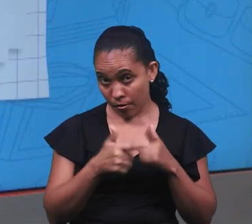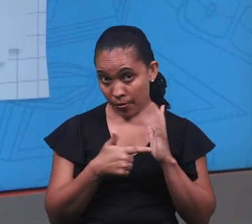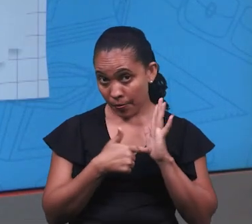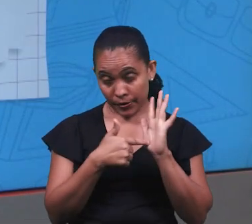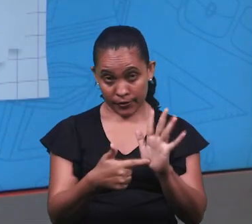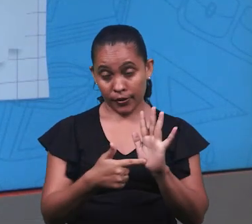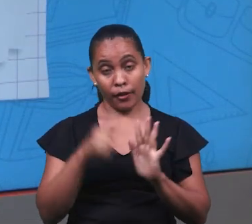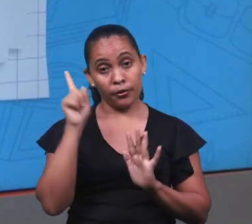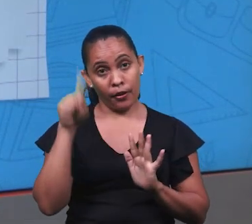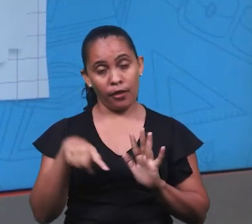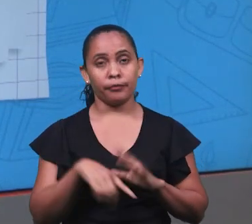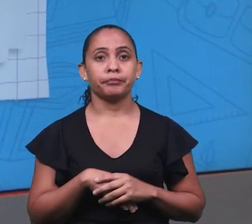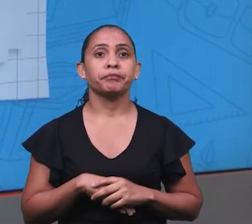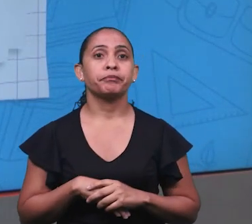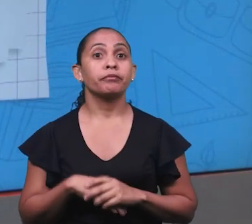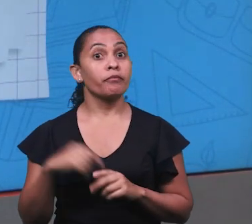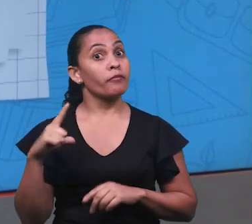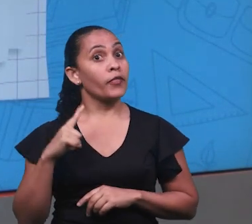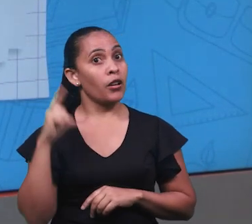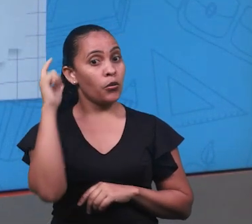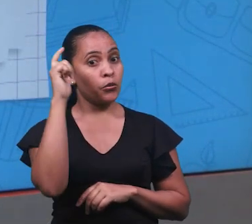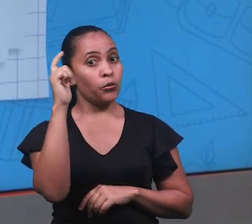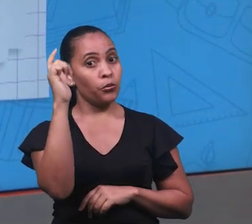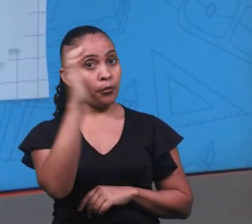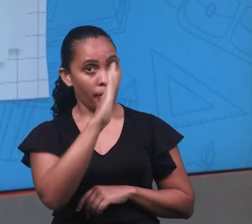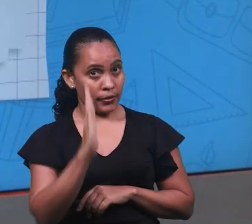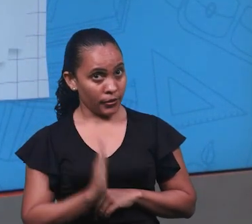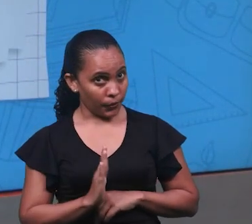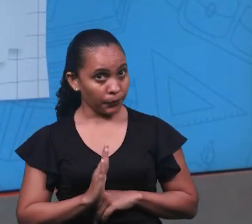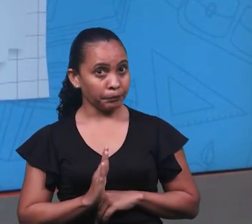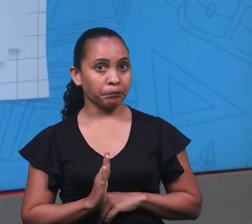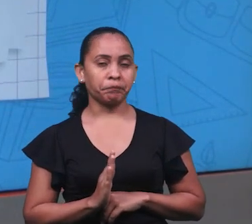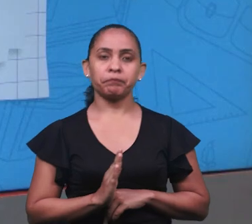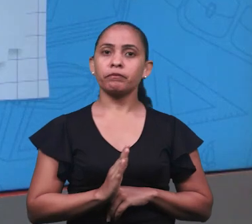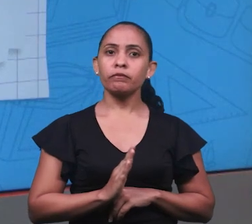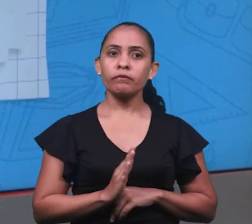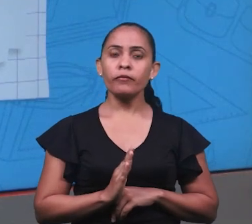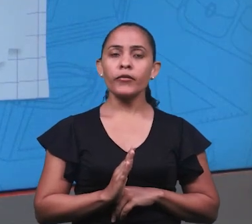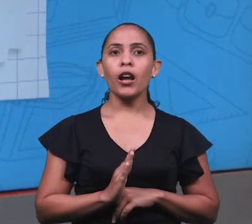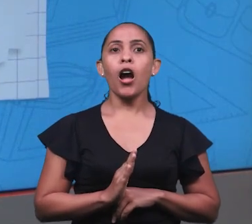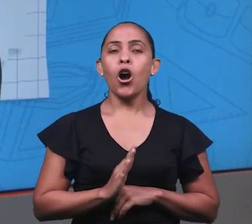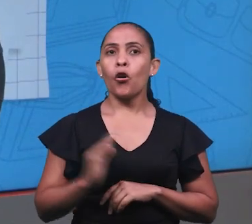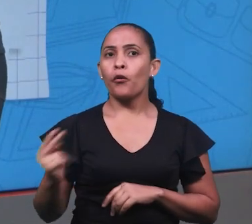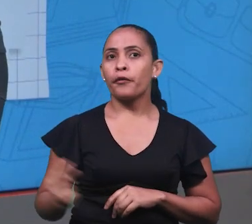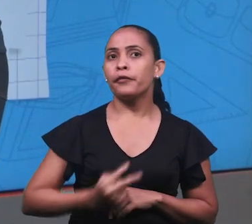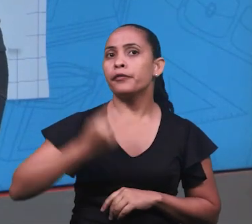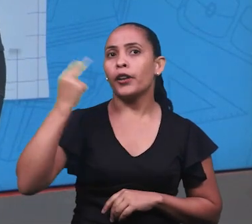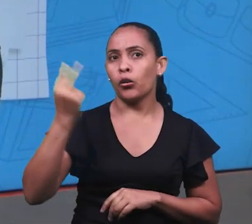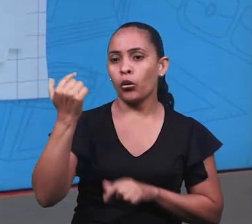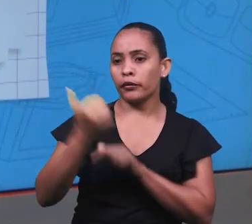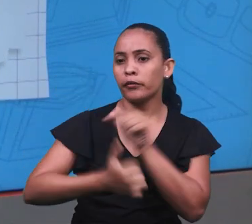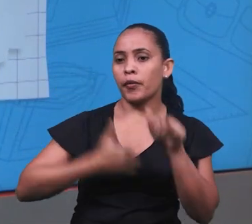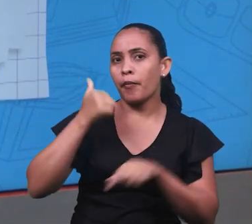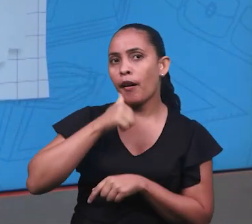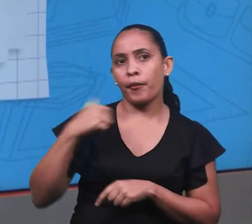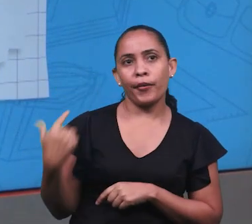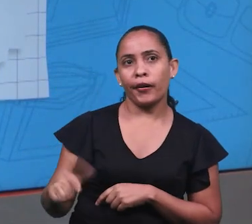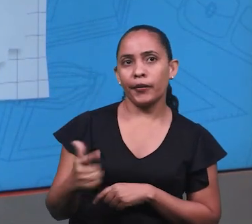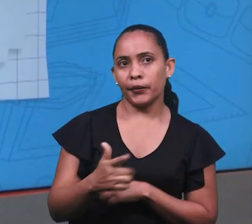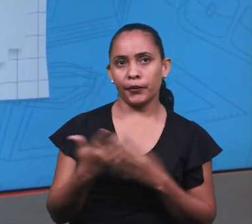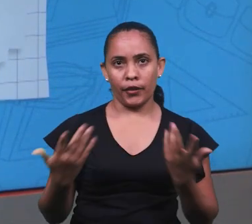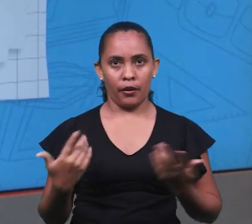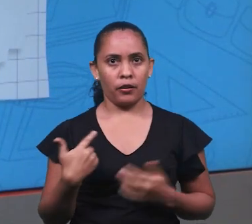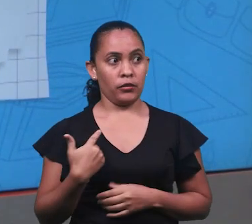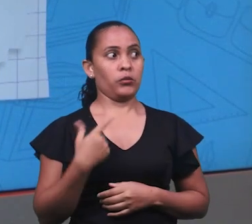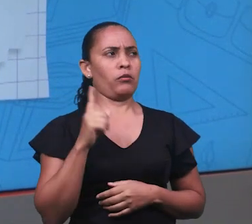é o seguinte, existe no Brasil a invisibilidade do trabalho de cuidado realizado pela mulher. Aí você está em casa e você fala assim, nossa,